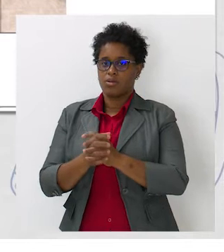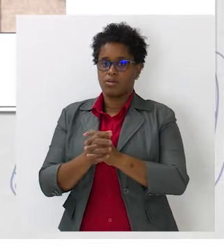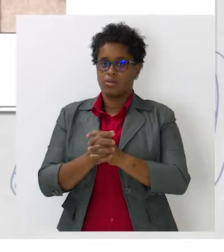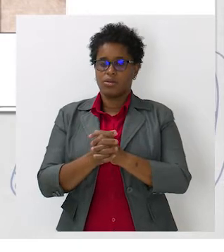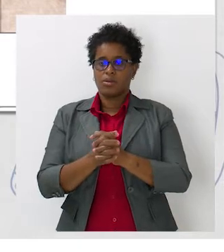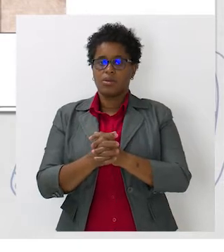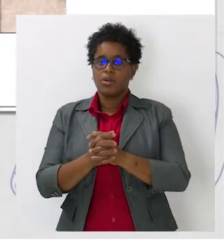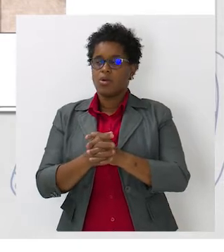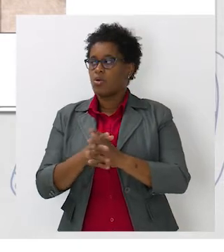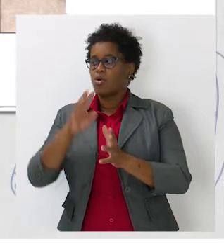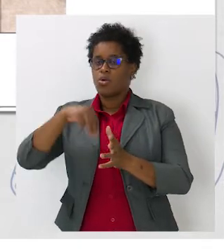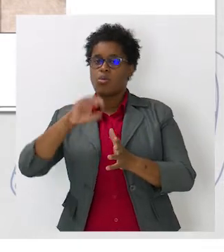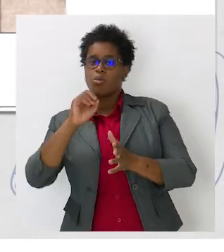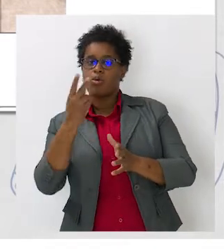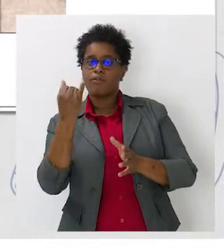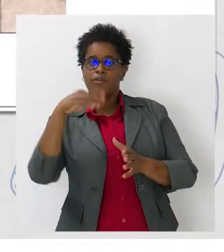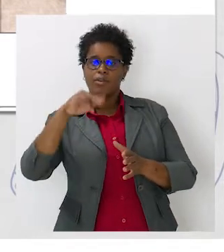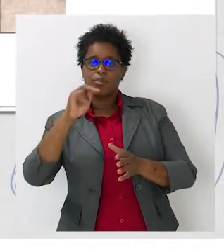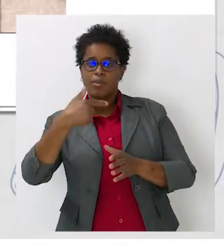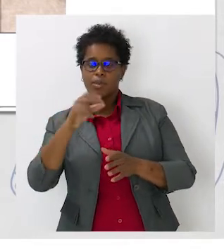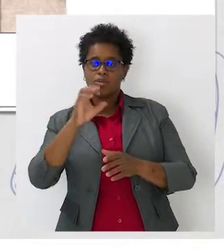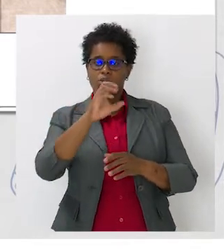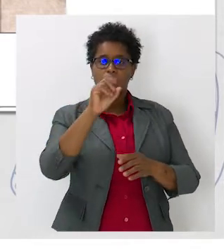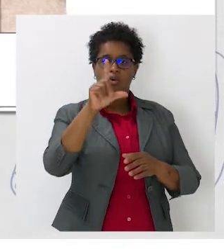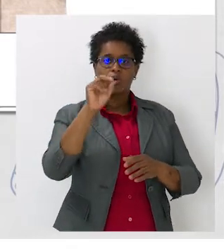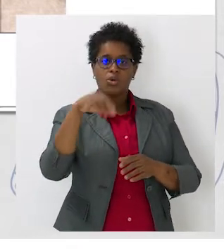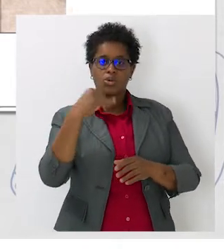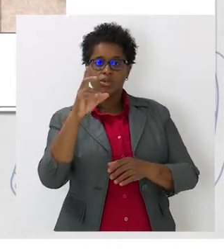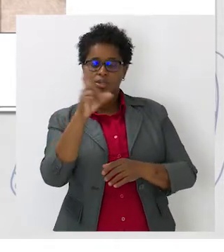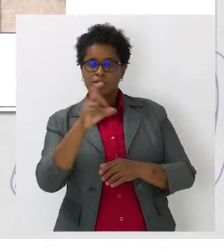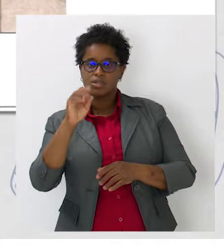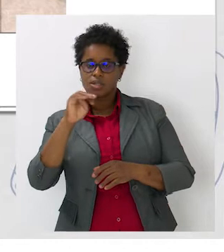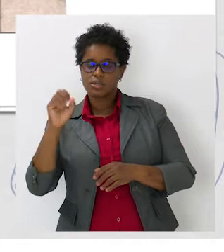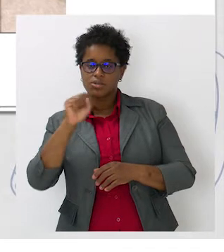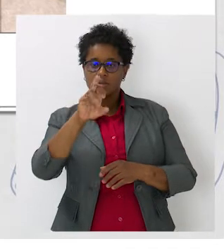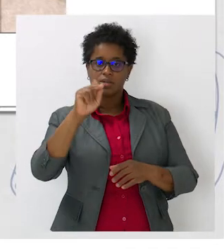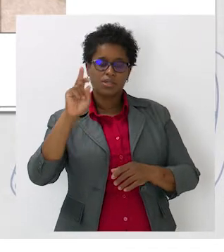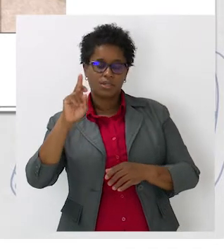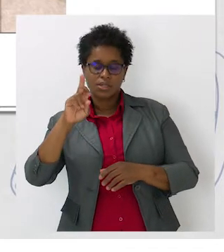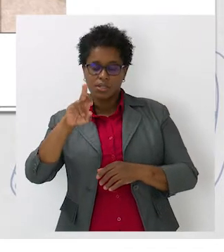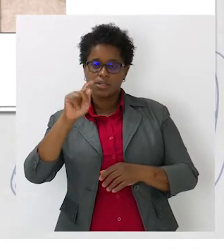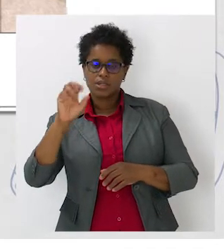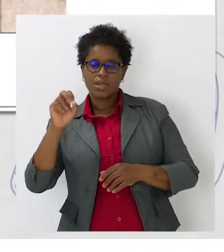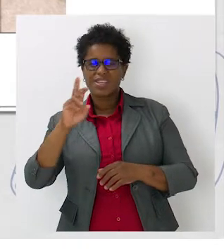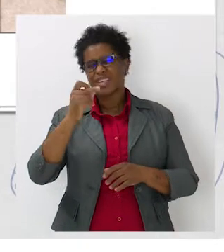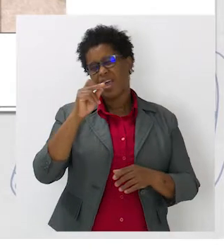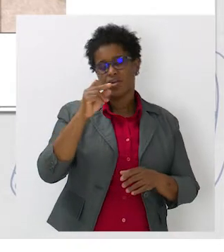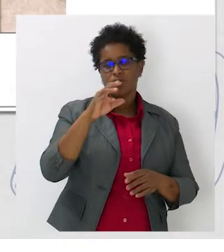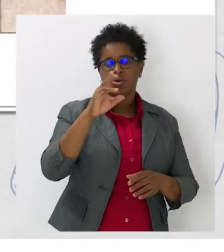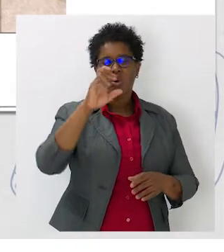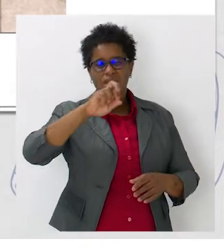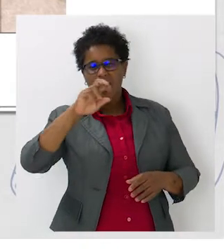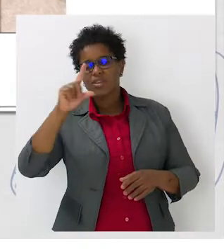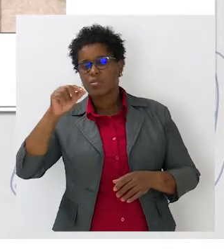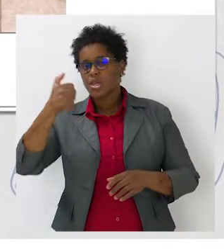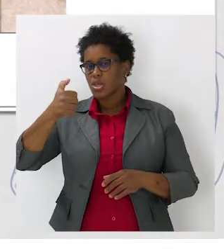Movimento de colonização grega. Entre os séculos VIII e V a.C.,